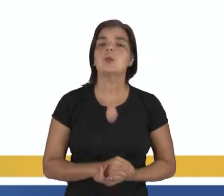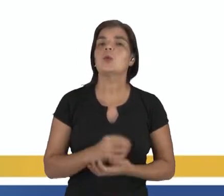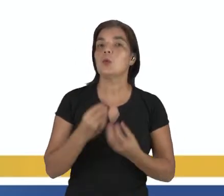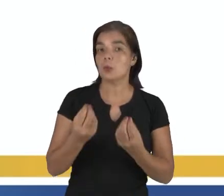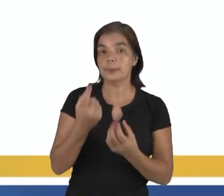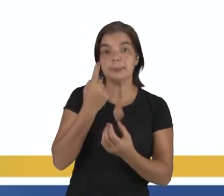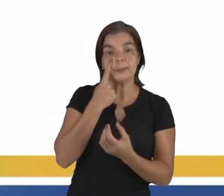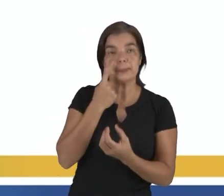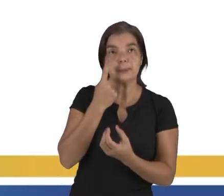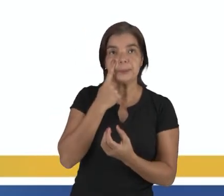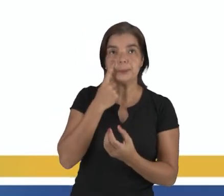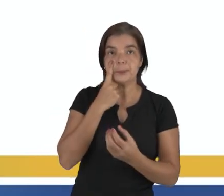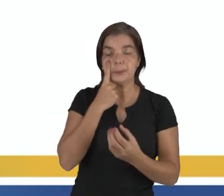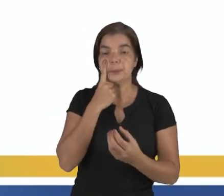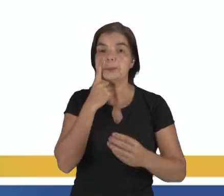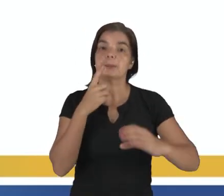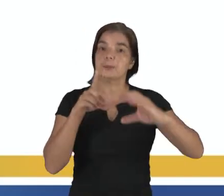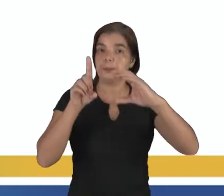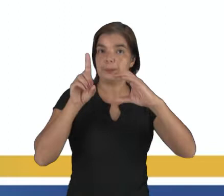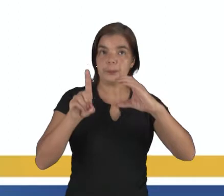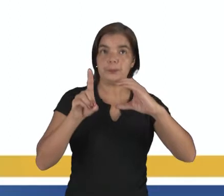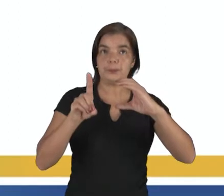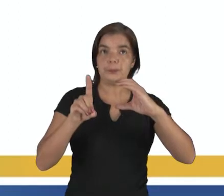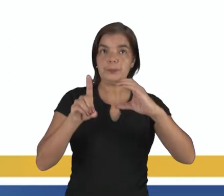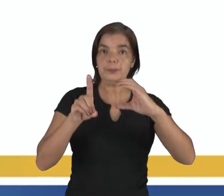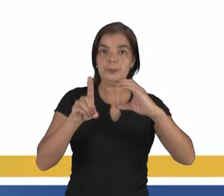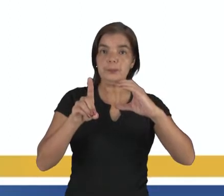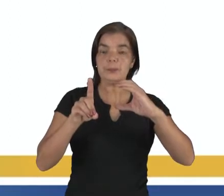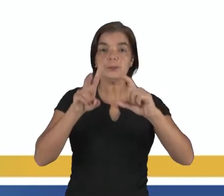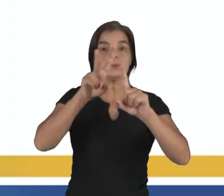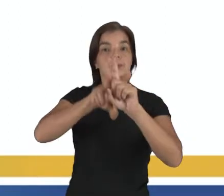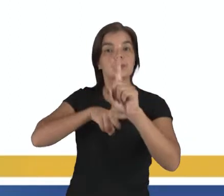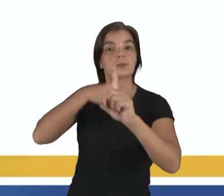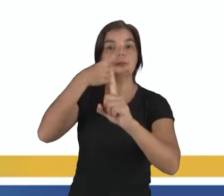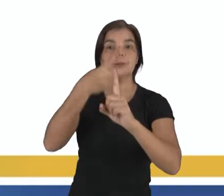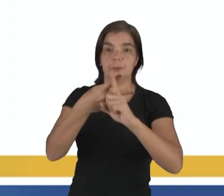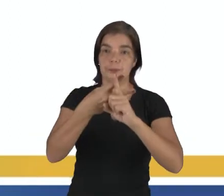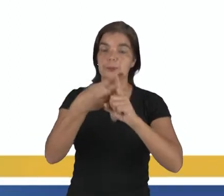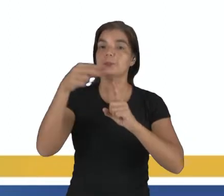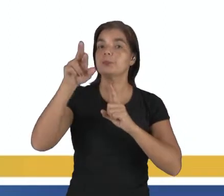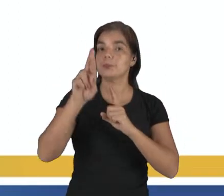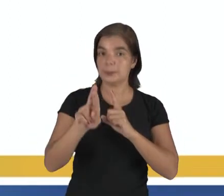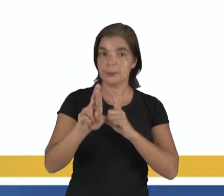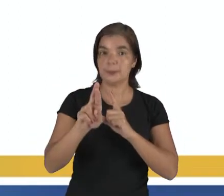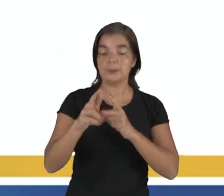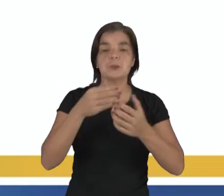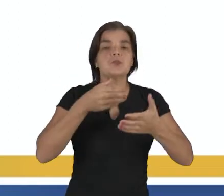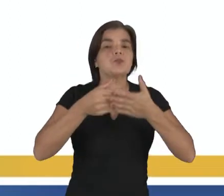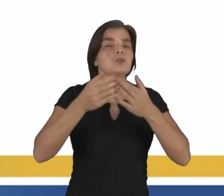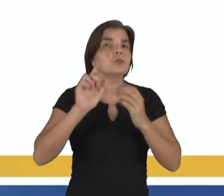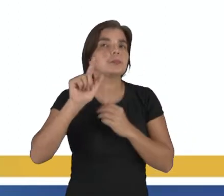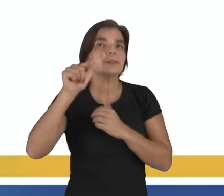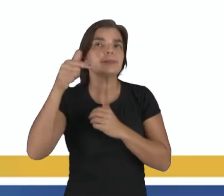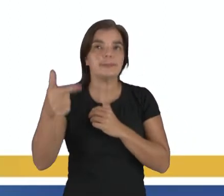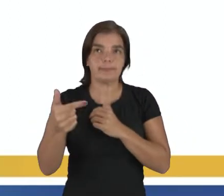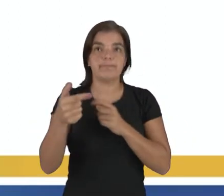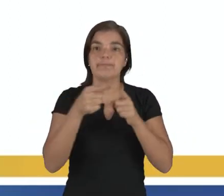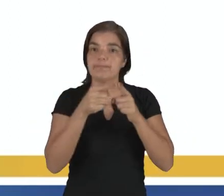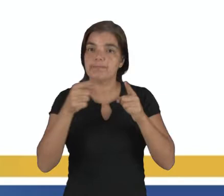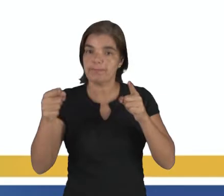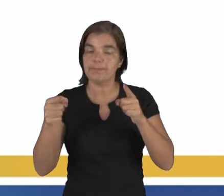Como pode ser visto, o diâmetro é o dobro do raio. Qualquer outro